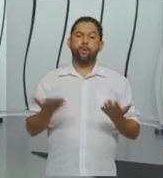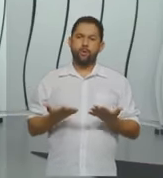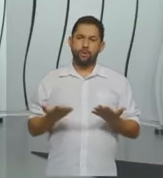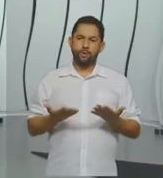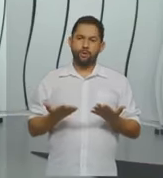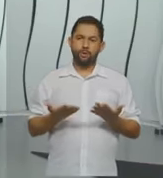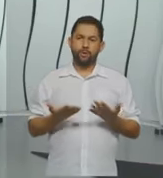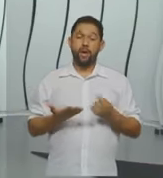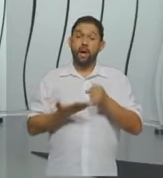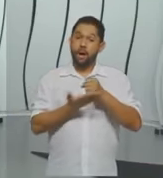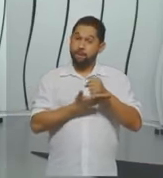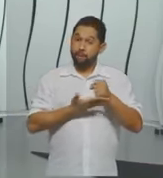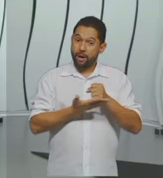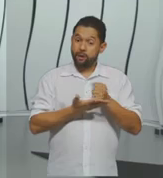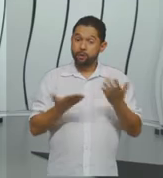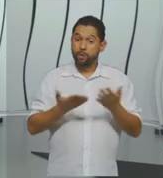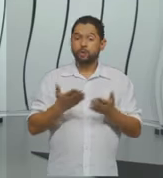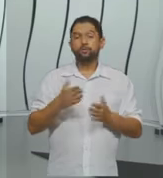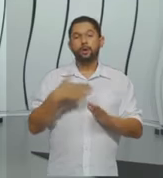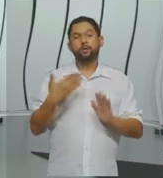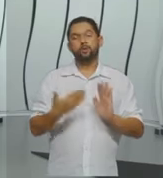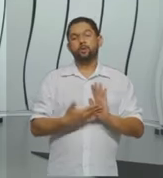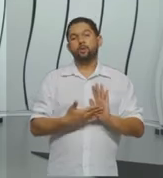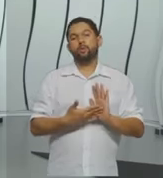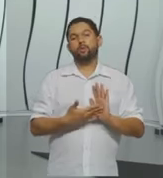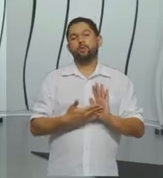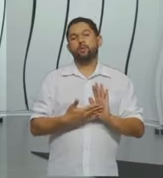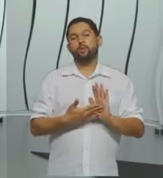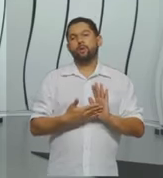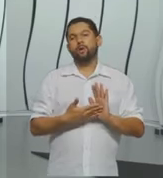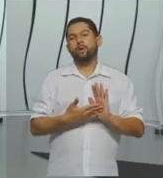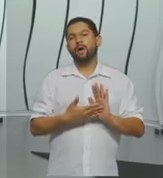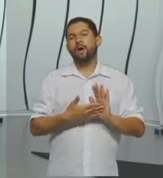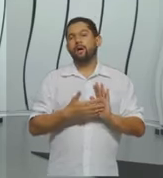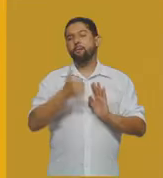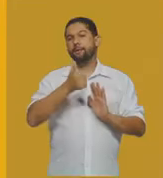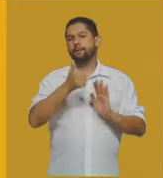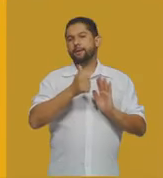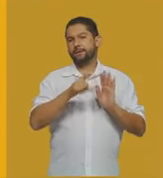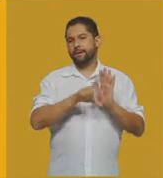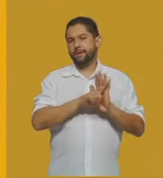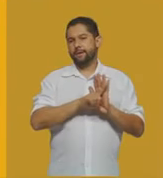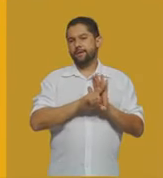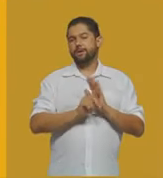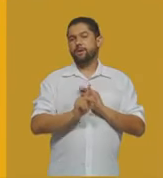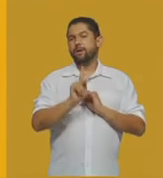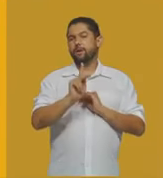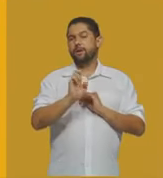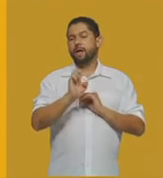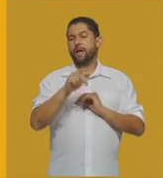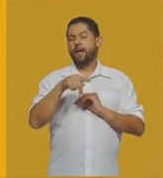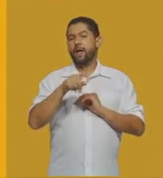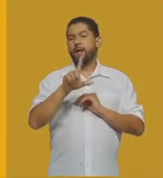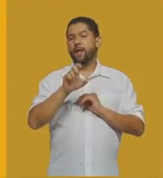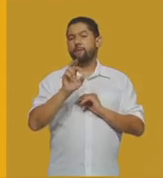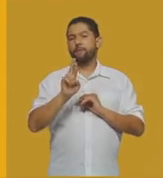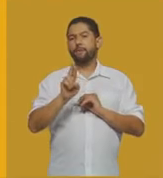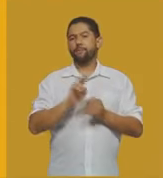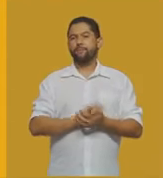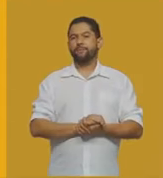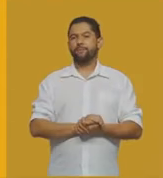a base para a primeira lei de Kepler, que é esta daqui, ó, que os planetas descrevem